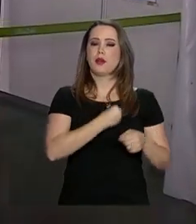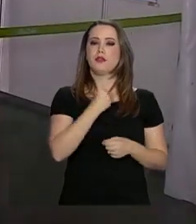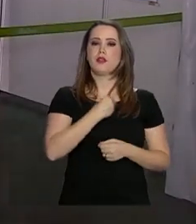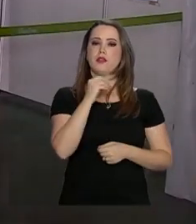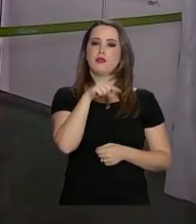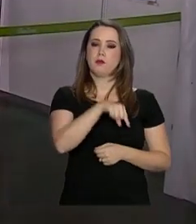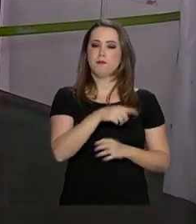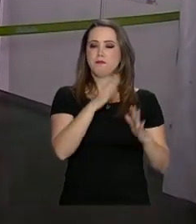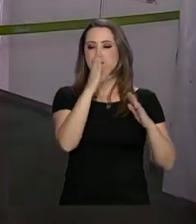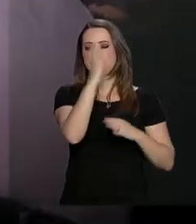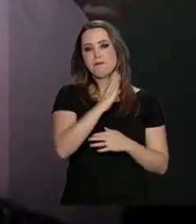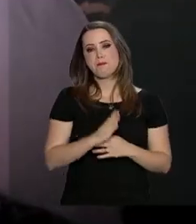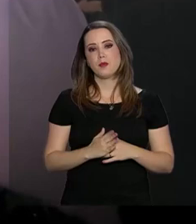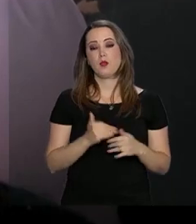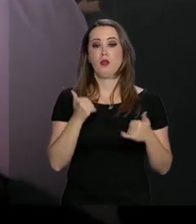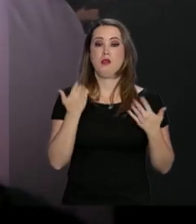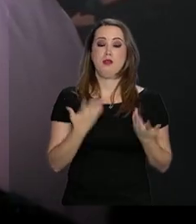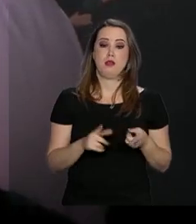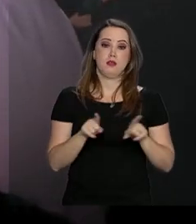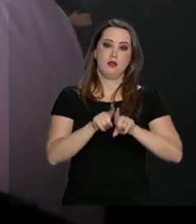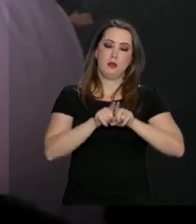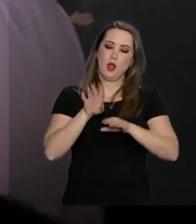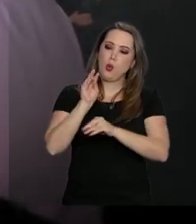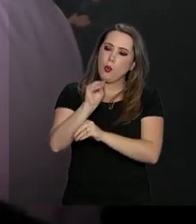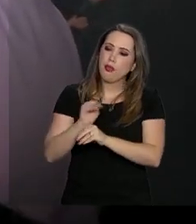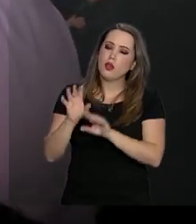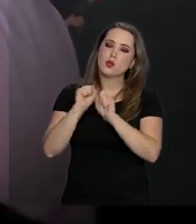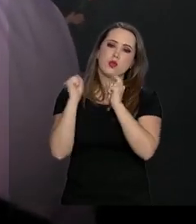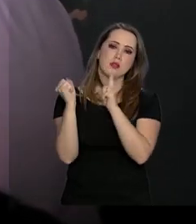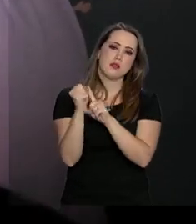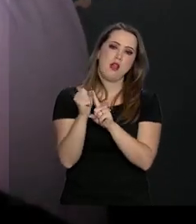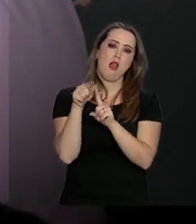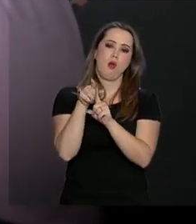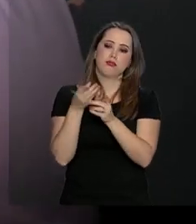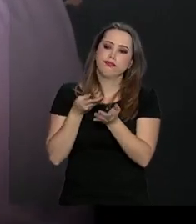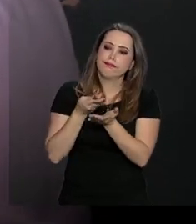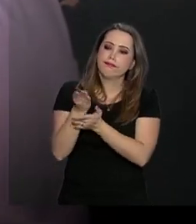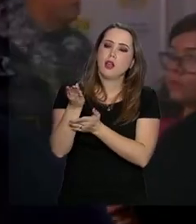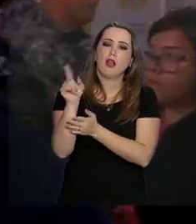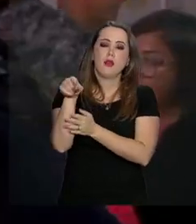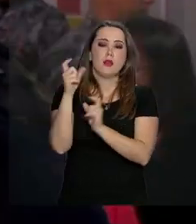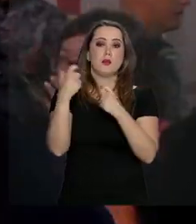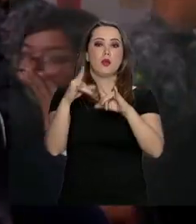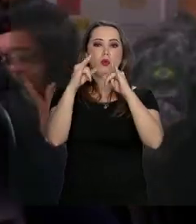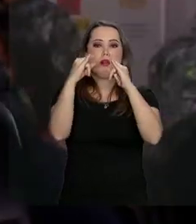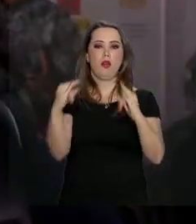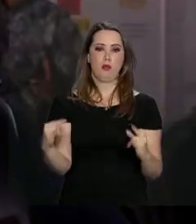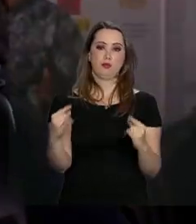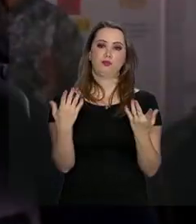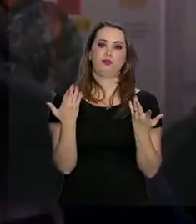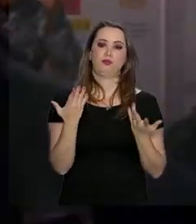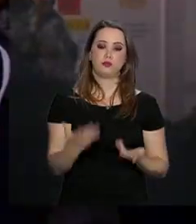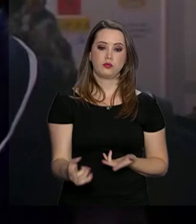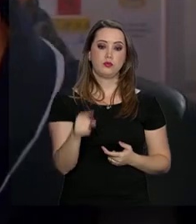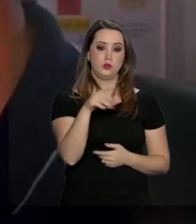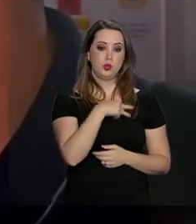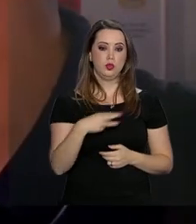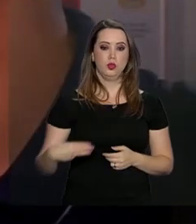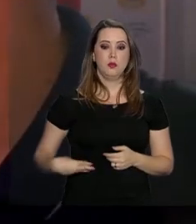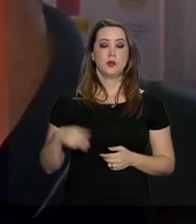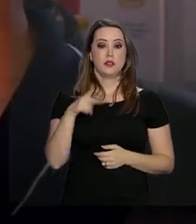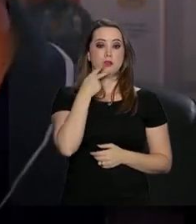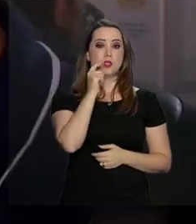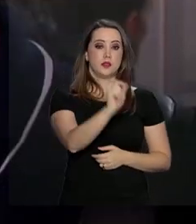de residência permanente. Há ainda acesso à assistência social e encaminhamento para abrigos. O ministro da Controladoria Geral da